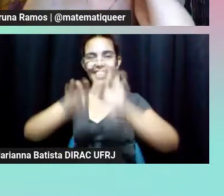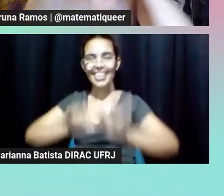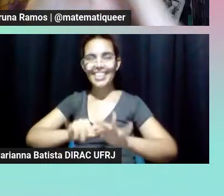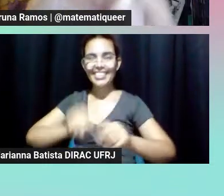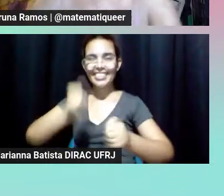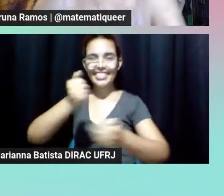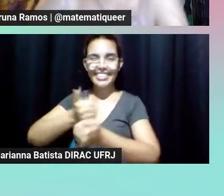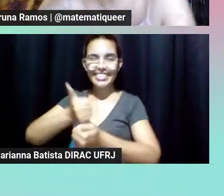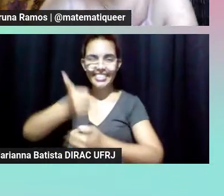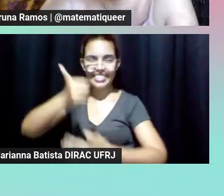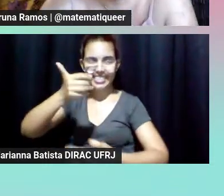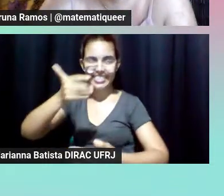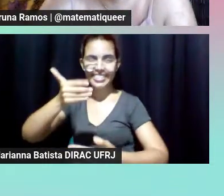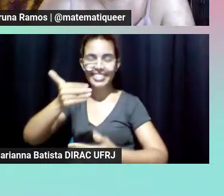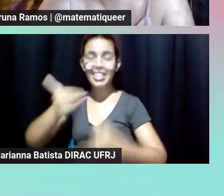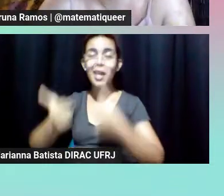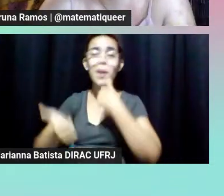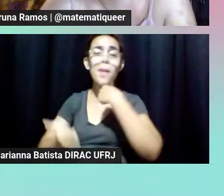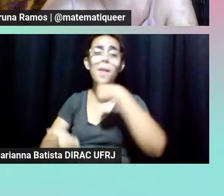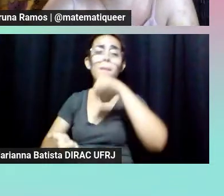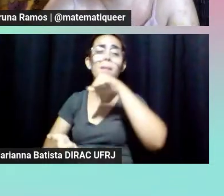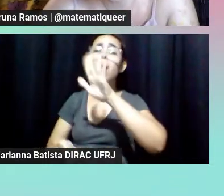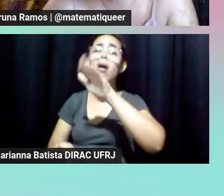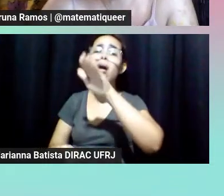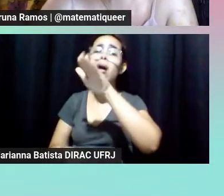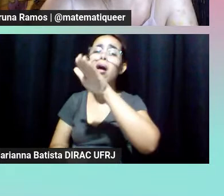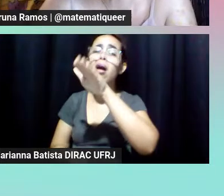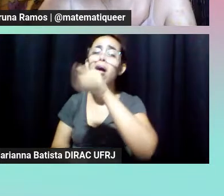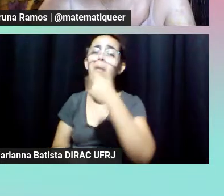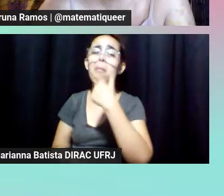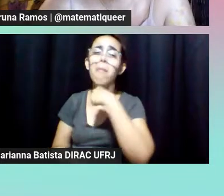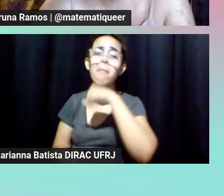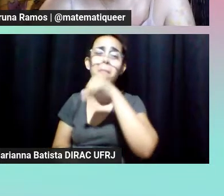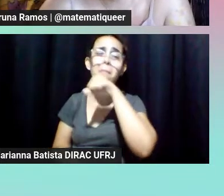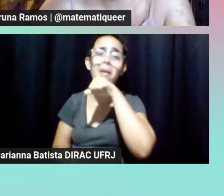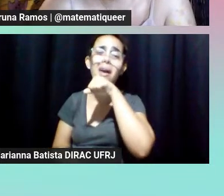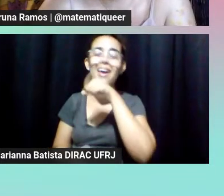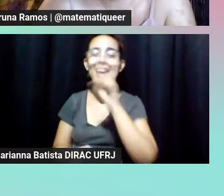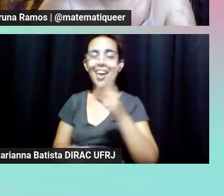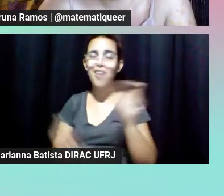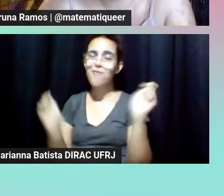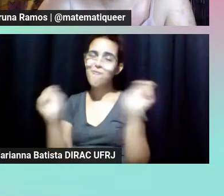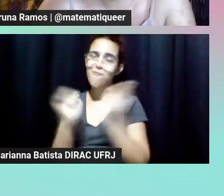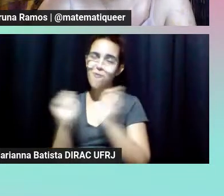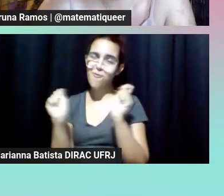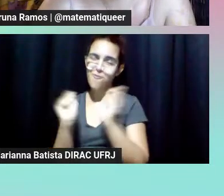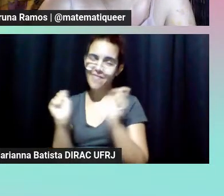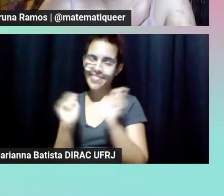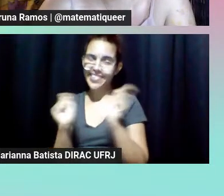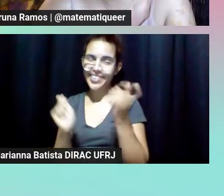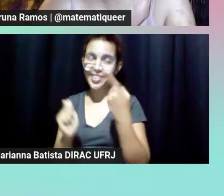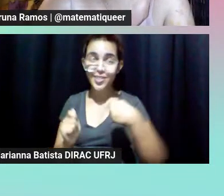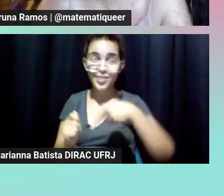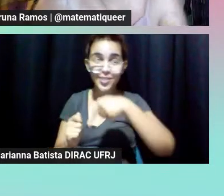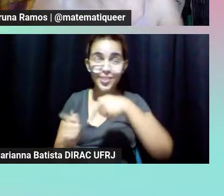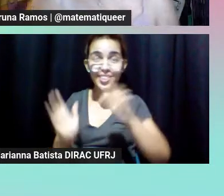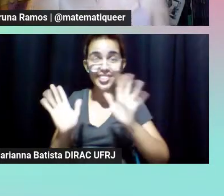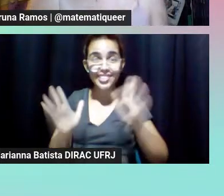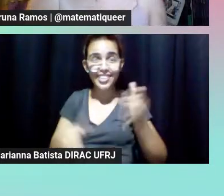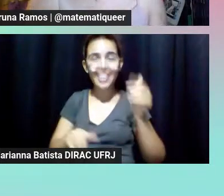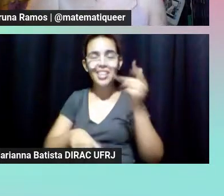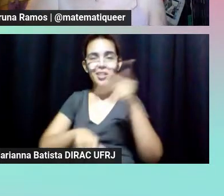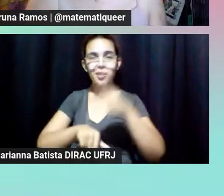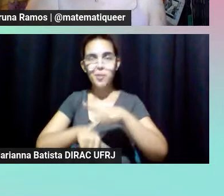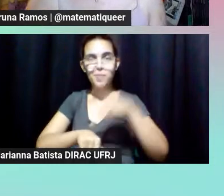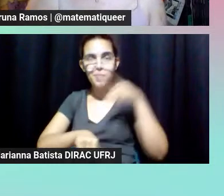mãe, eu achei tão bonitinho. E aí eu acho que isso é importante, porque todas nós ou estamos em pós-graduação como alunas, ou